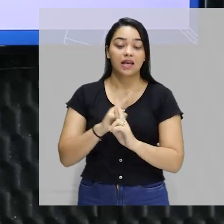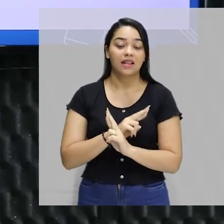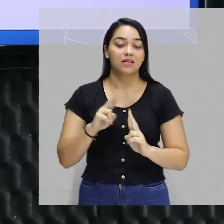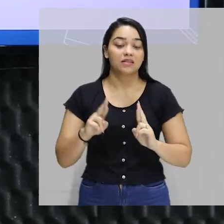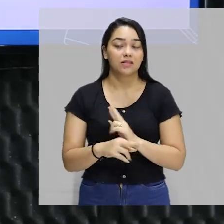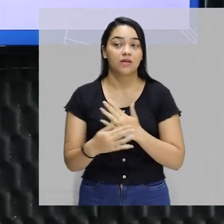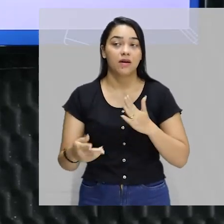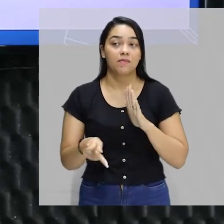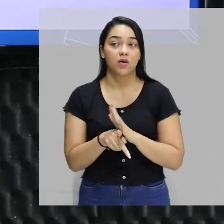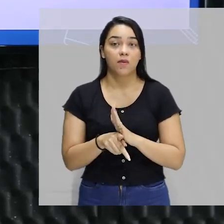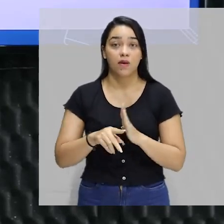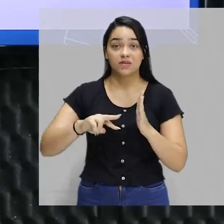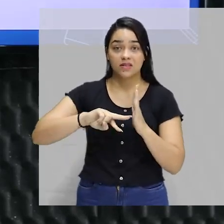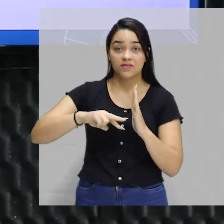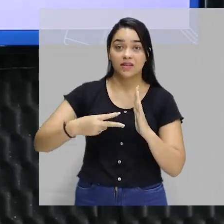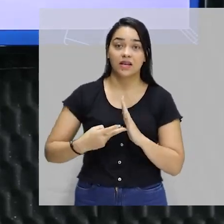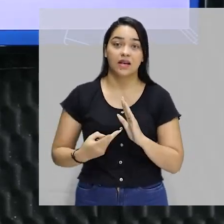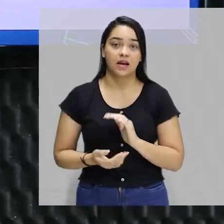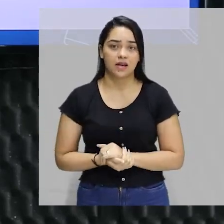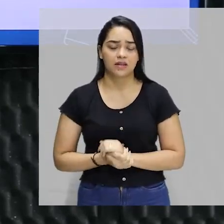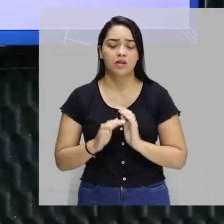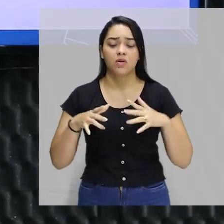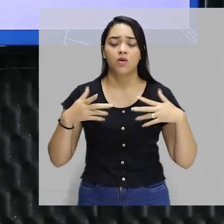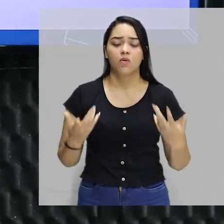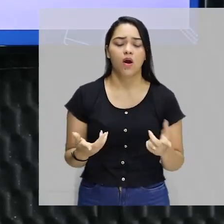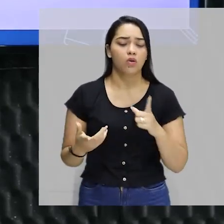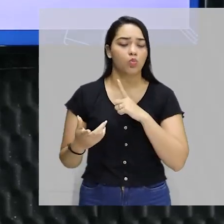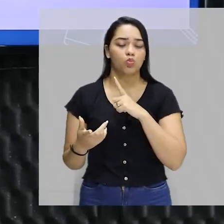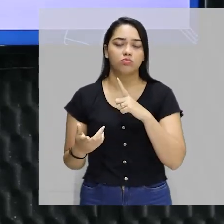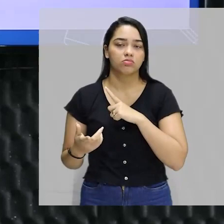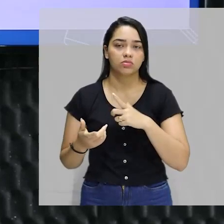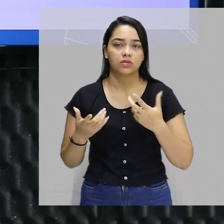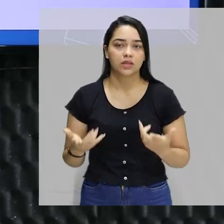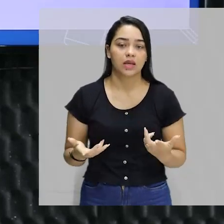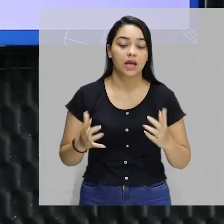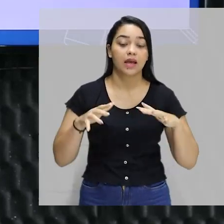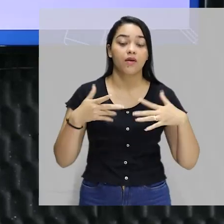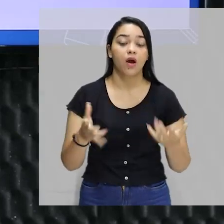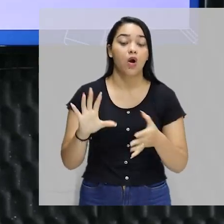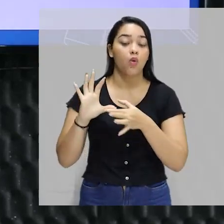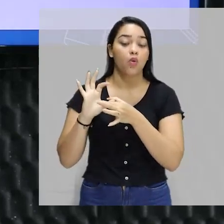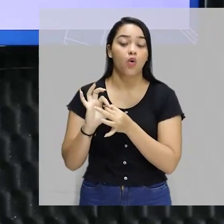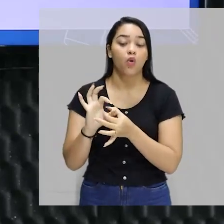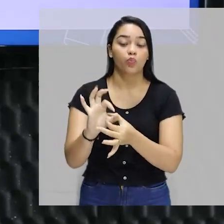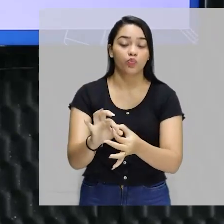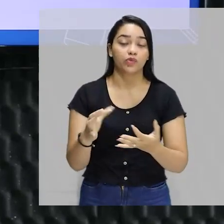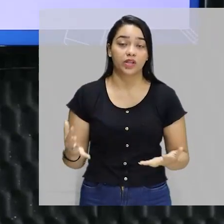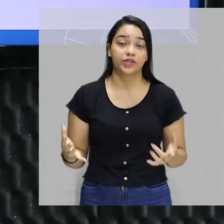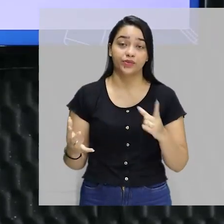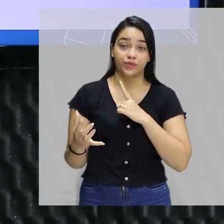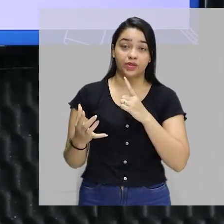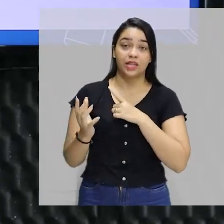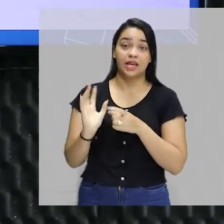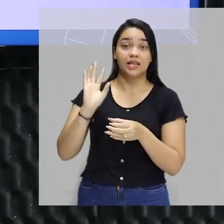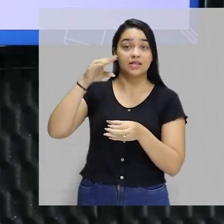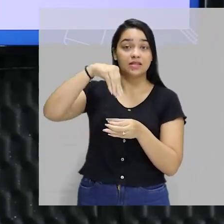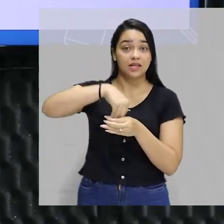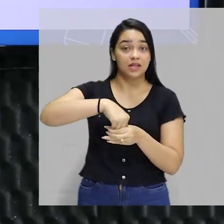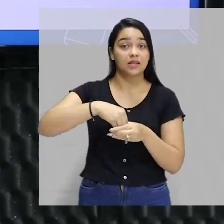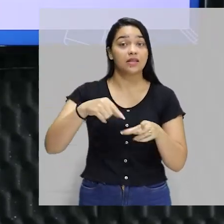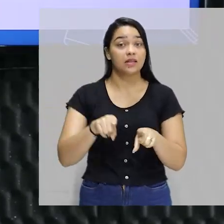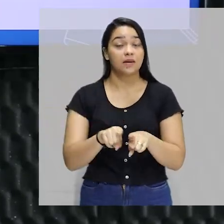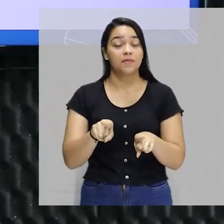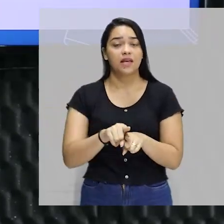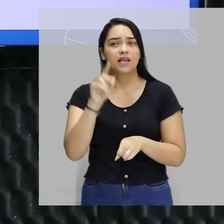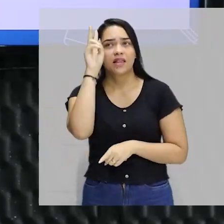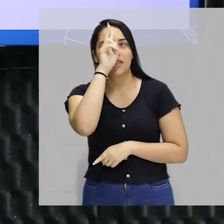ao sentido, tá certo? Então, que sentido aquilo vai ter, em qual contexto aquilo vai estar inserido. E